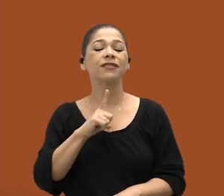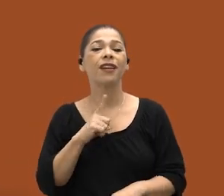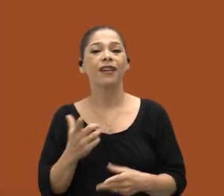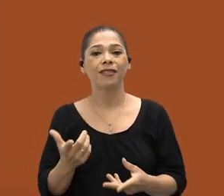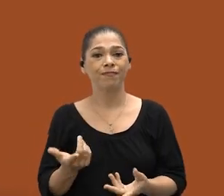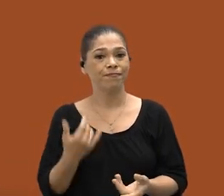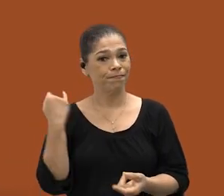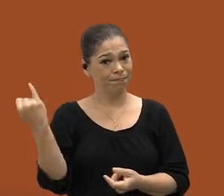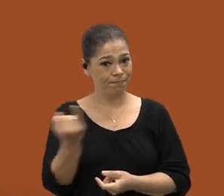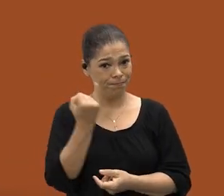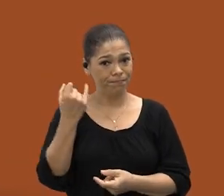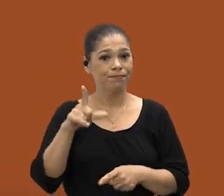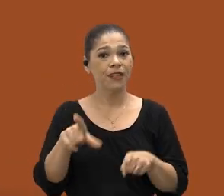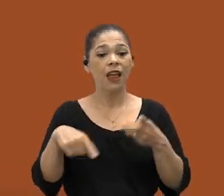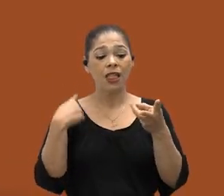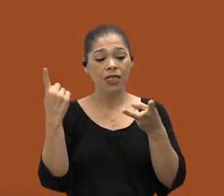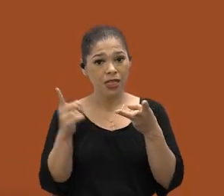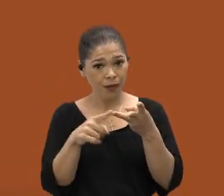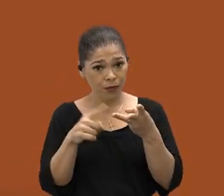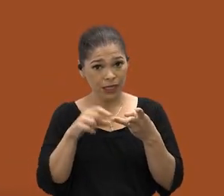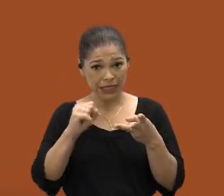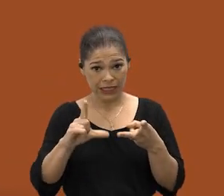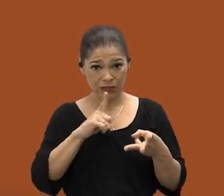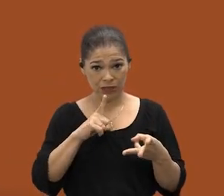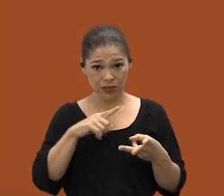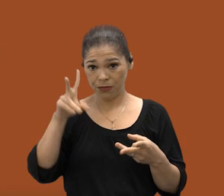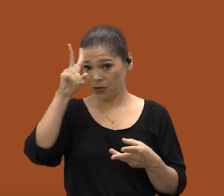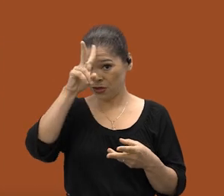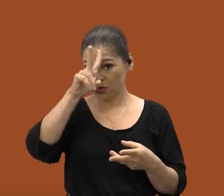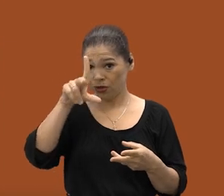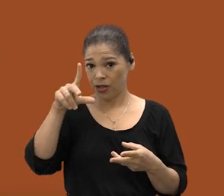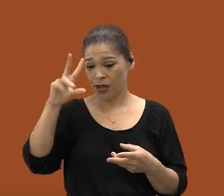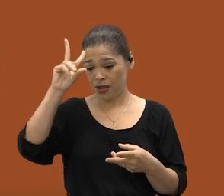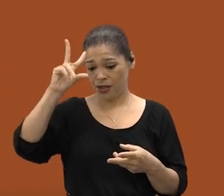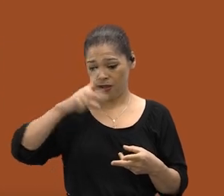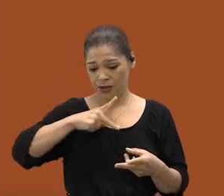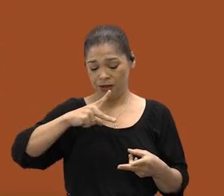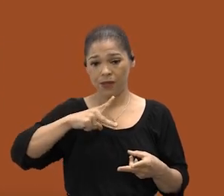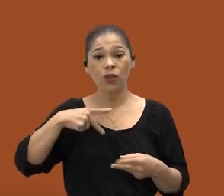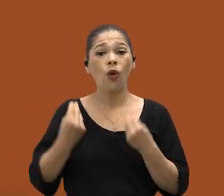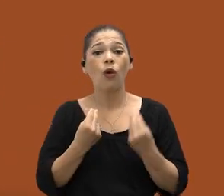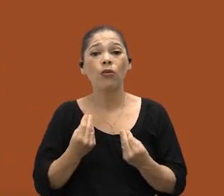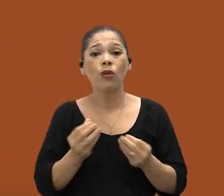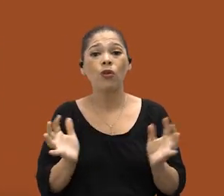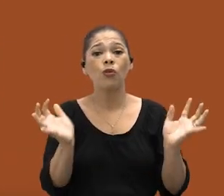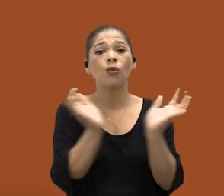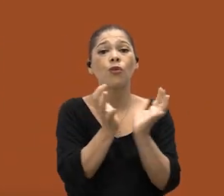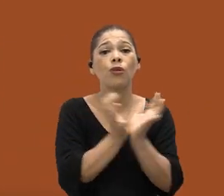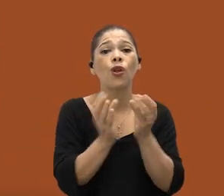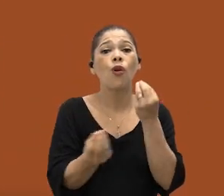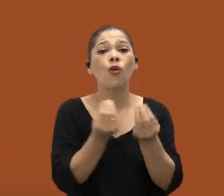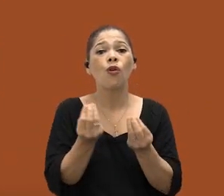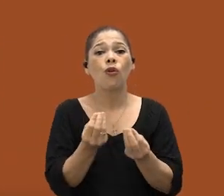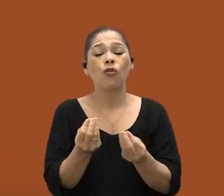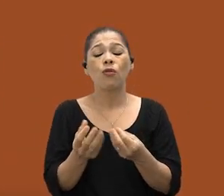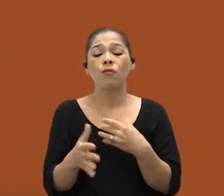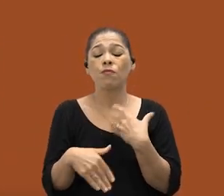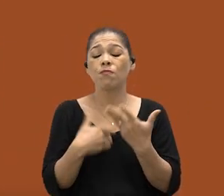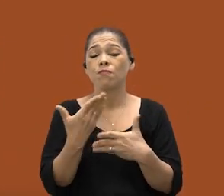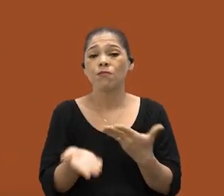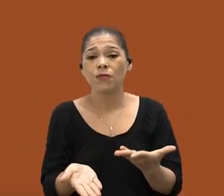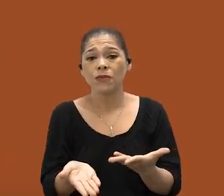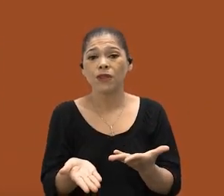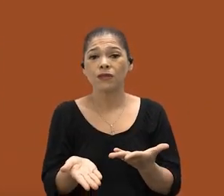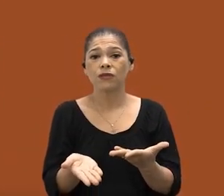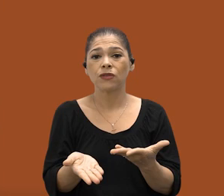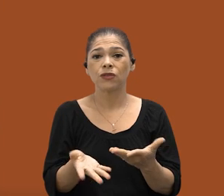então é esse é um ponto baixo interessante depois se a gente não tem uma história pessoal como é que a gente vai ter uma história coletiva A gente vai